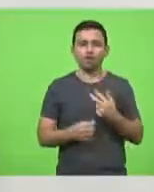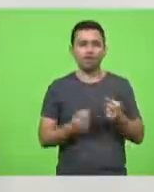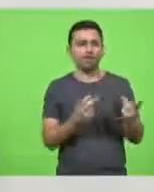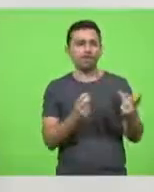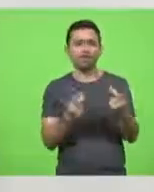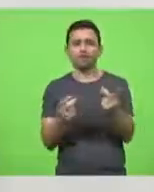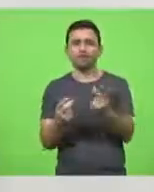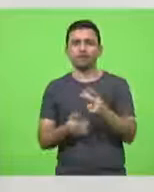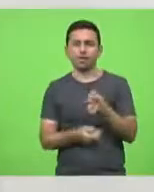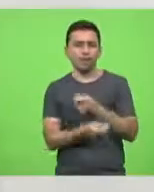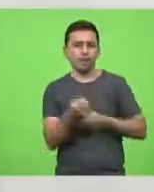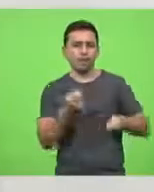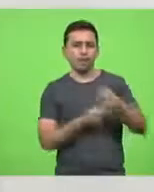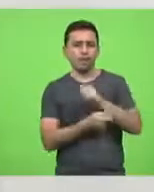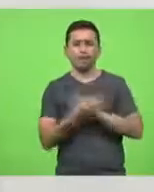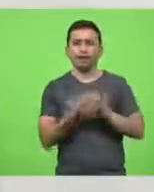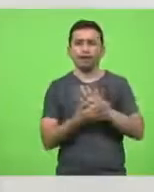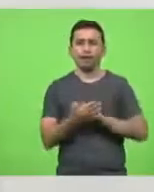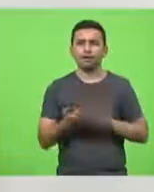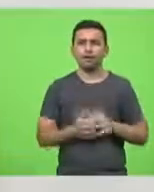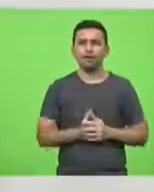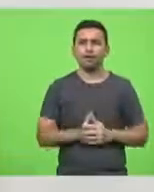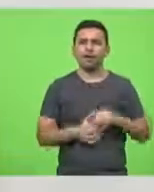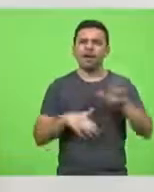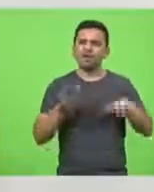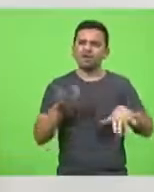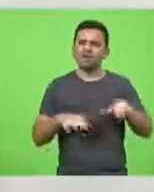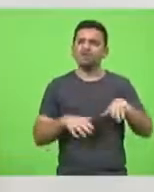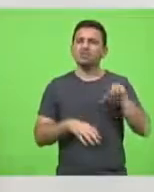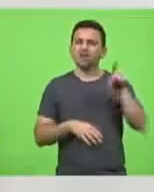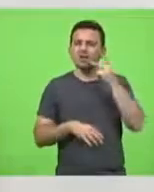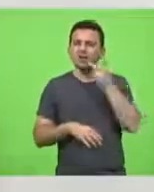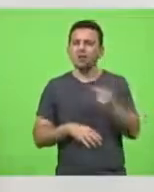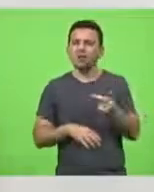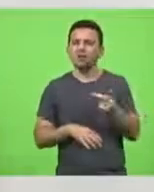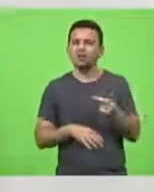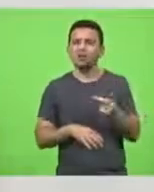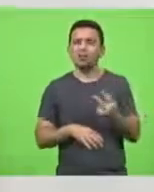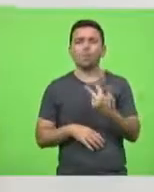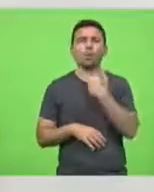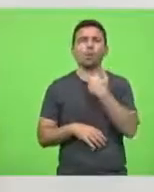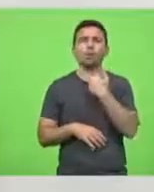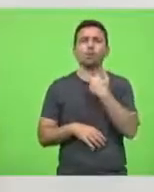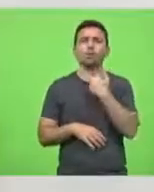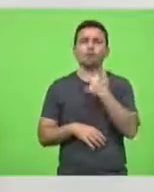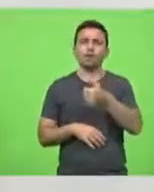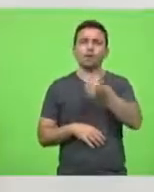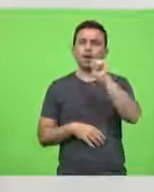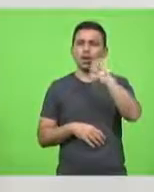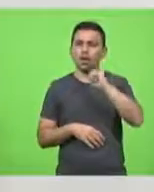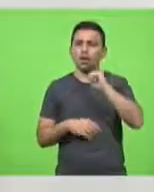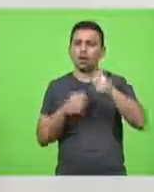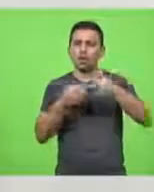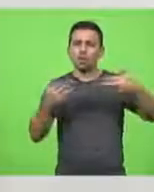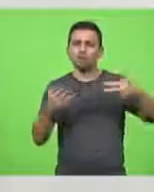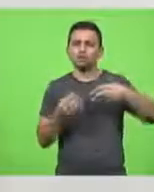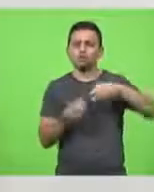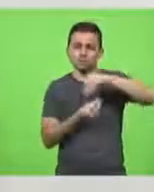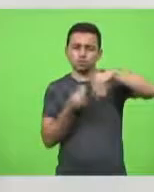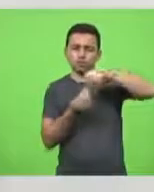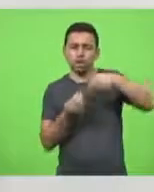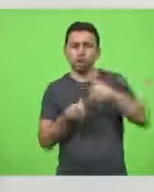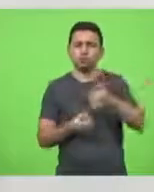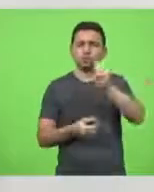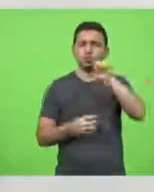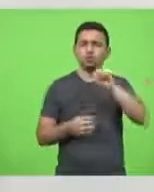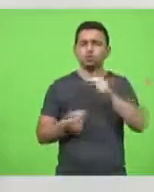pode comercializar, e muitos às vezes deixam, sim, como ele falou, de não poder comer uma caipirinha, tomar uma caipirinha, um vinho junto com um churrasco,